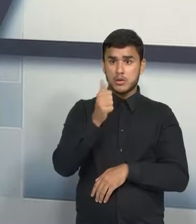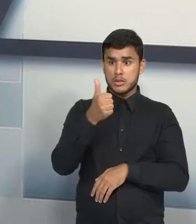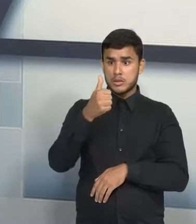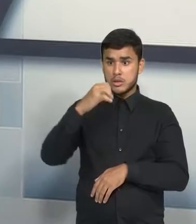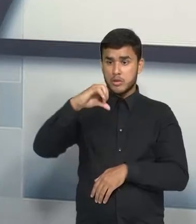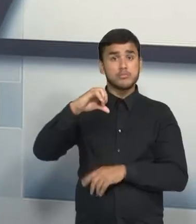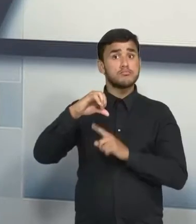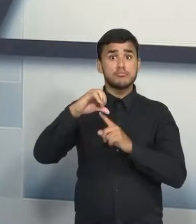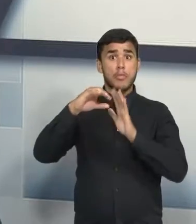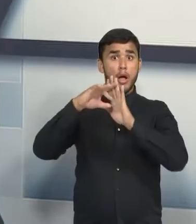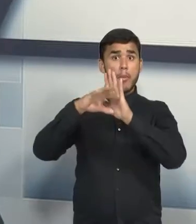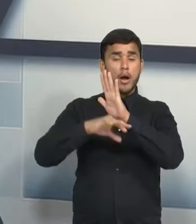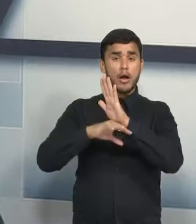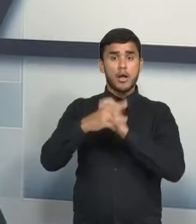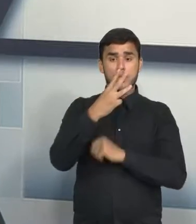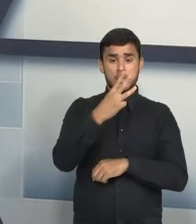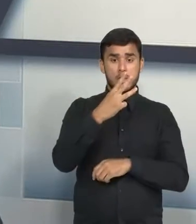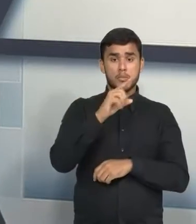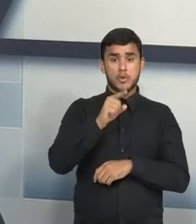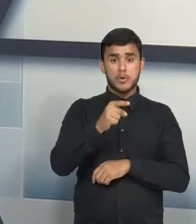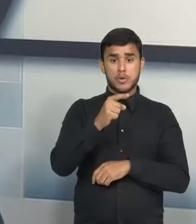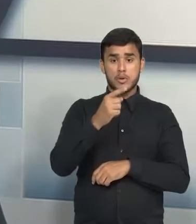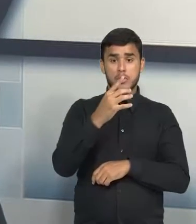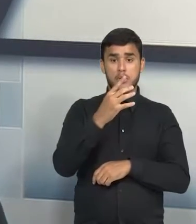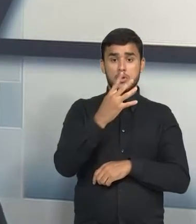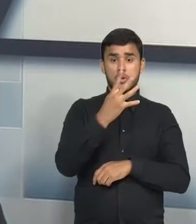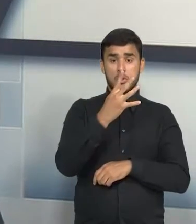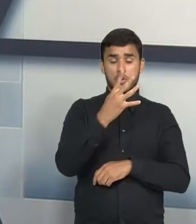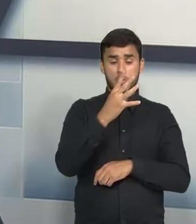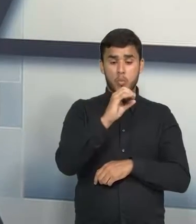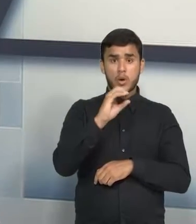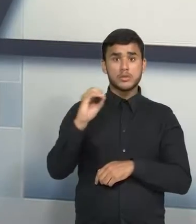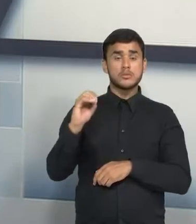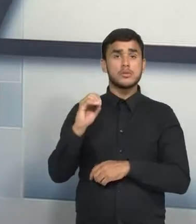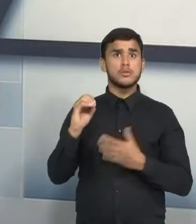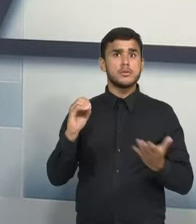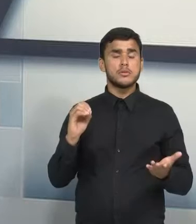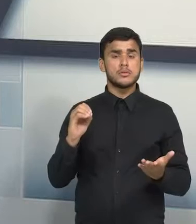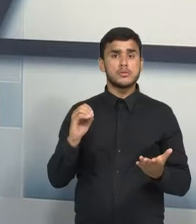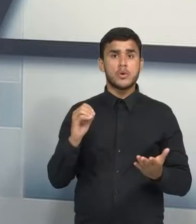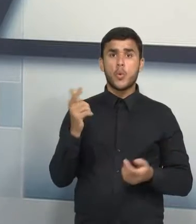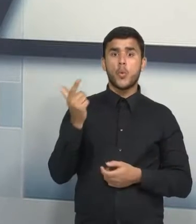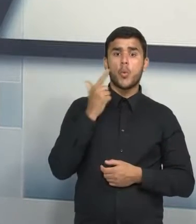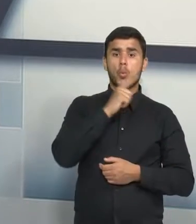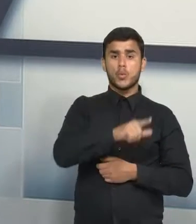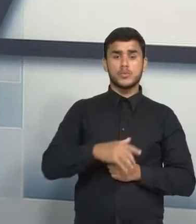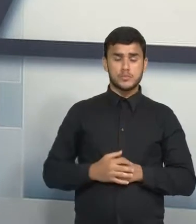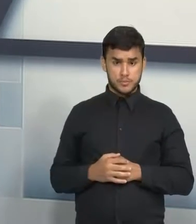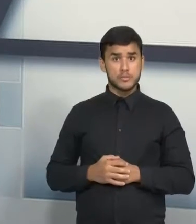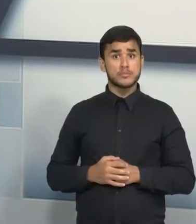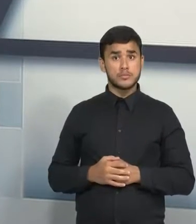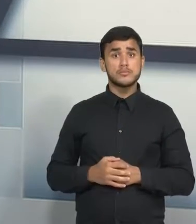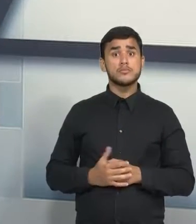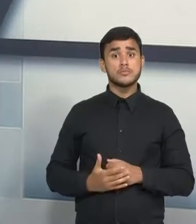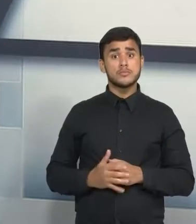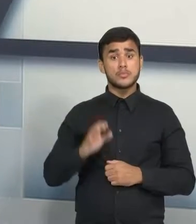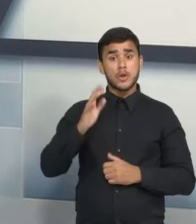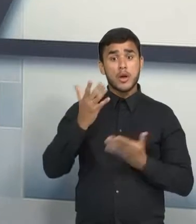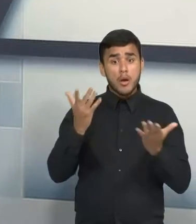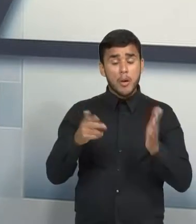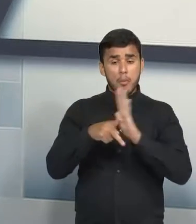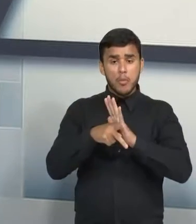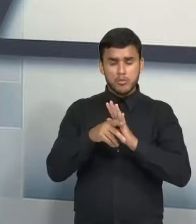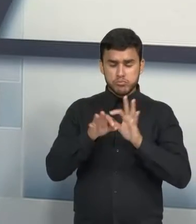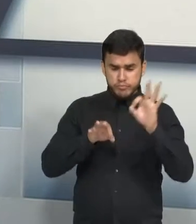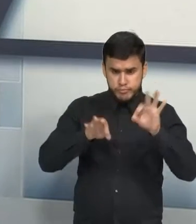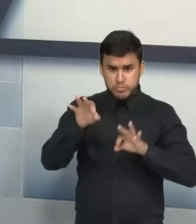4.019, ele baixou para 3.400. Foi 600 pessoas que deixaram de morrer, né, que ficaram vivas por falta de um